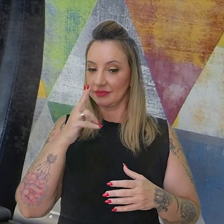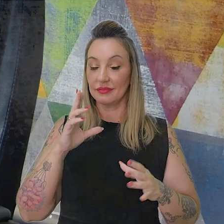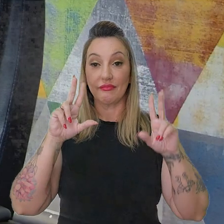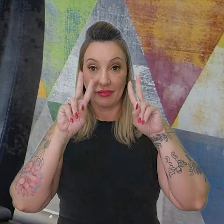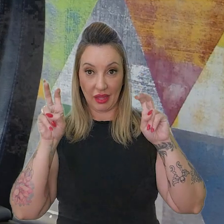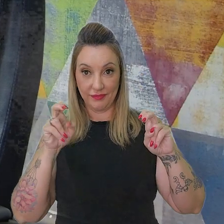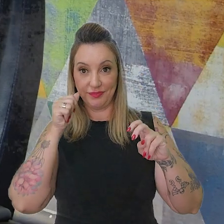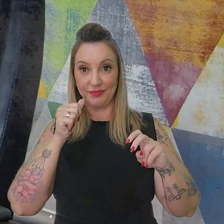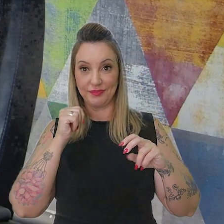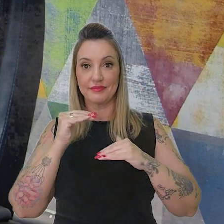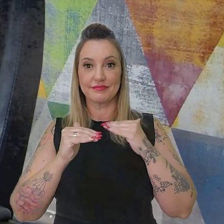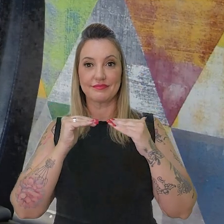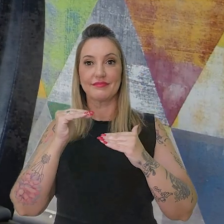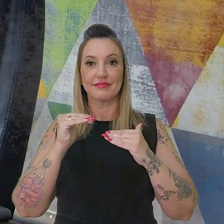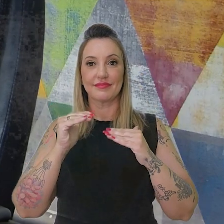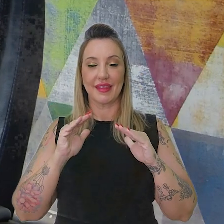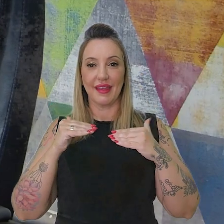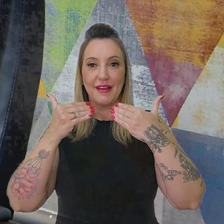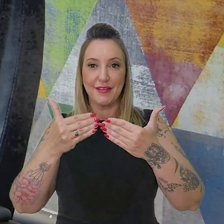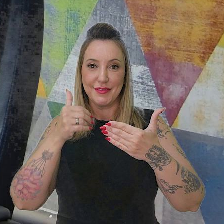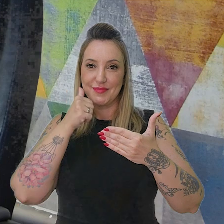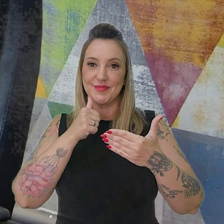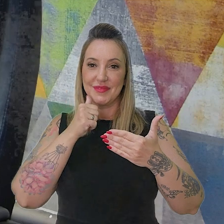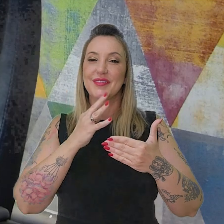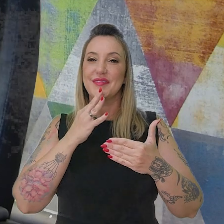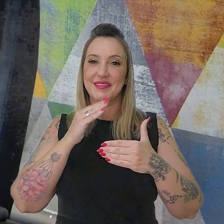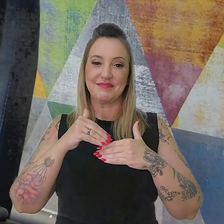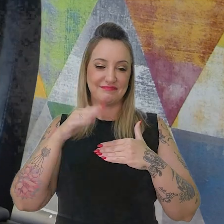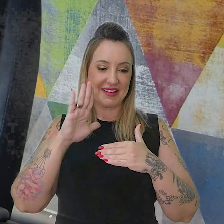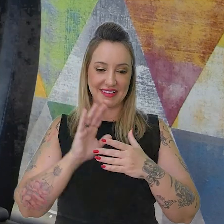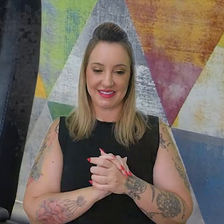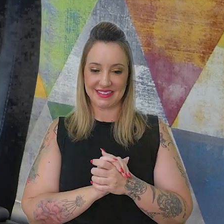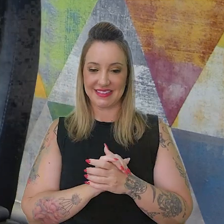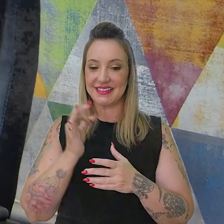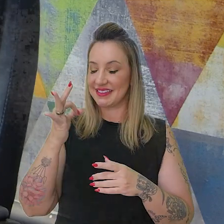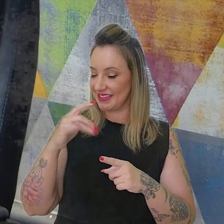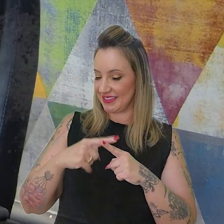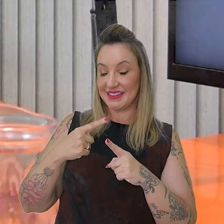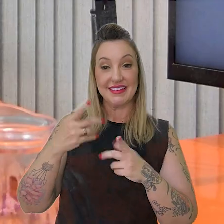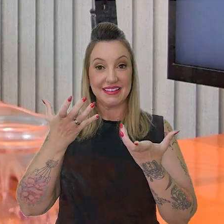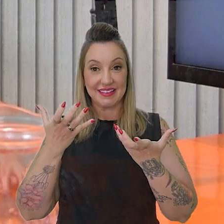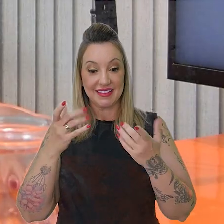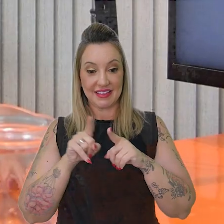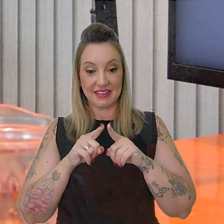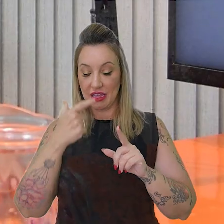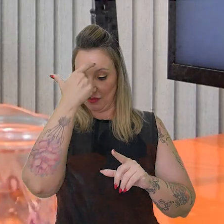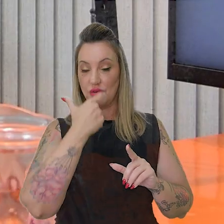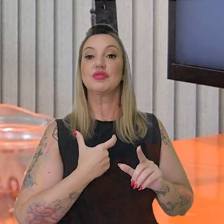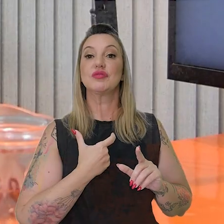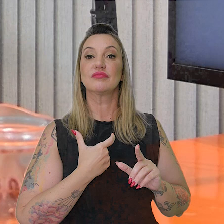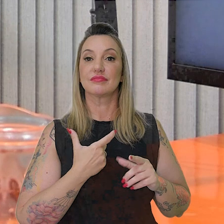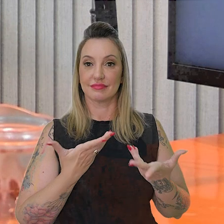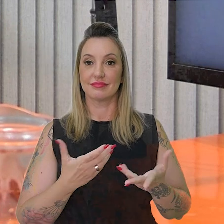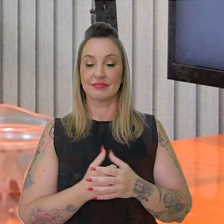que para esse tema mesmo as mulheres estão mais à frente né Tem mais conhecimento disso né É porque elas querem também se